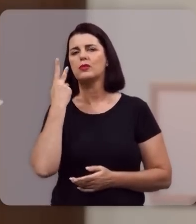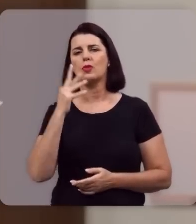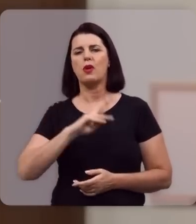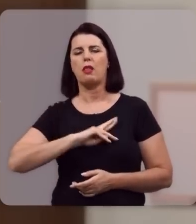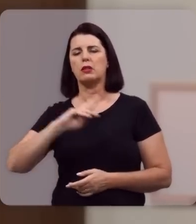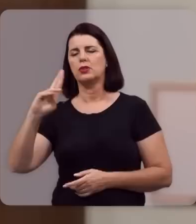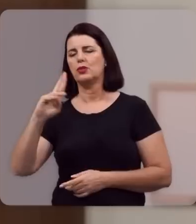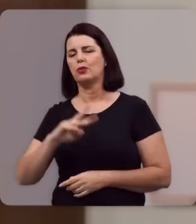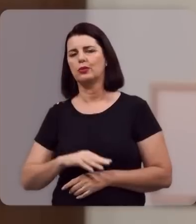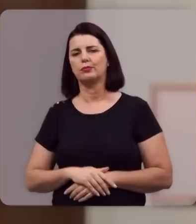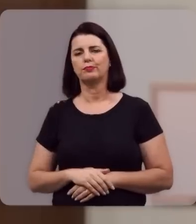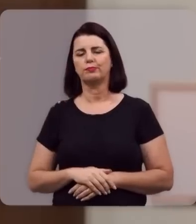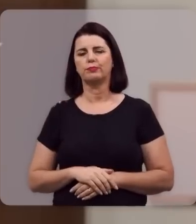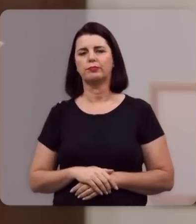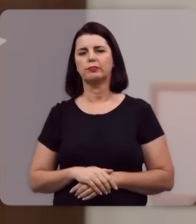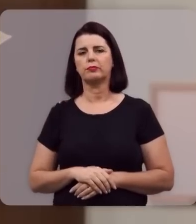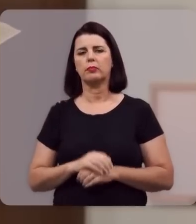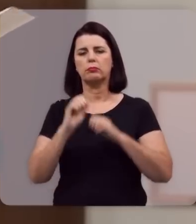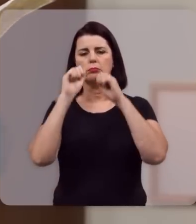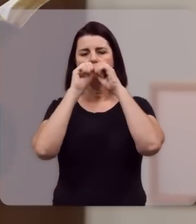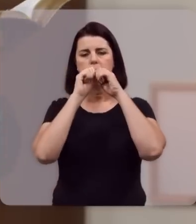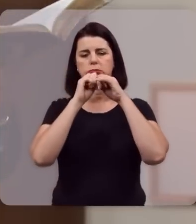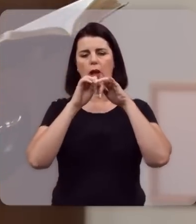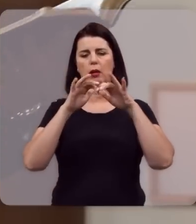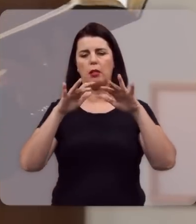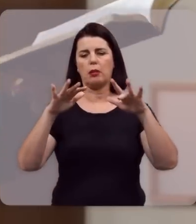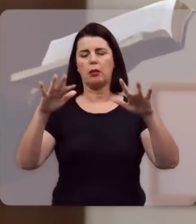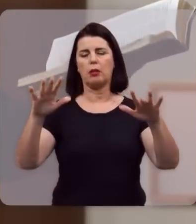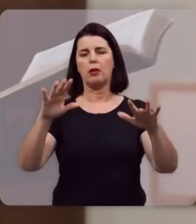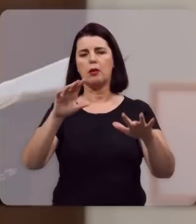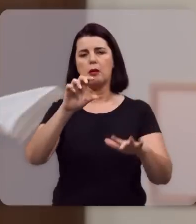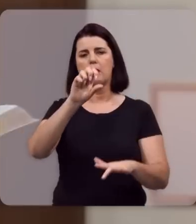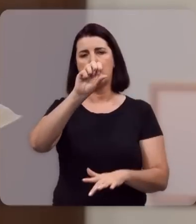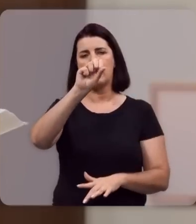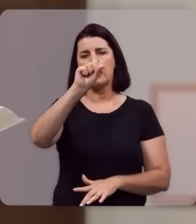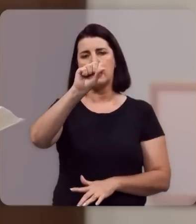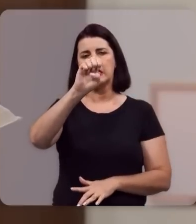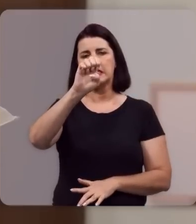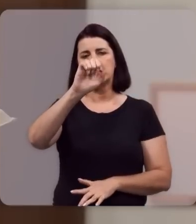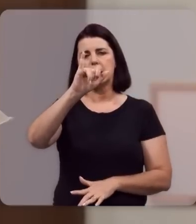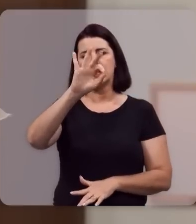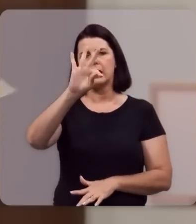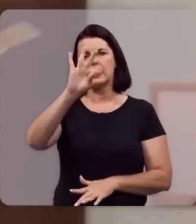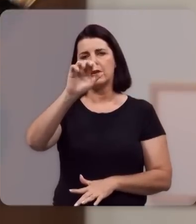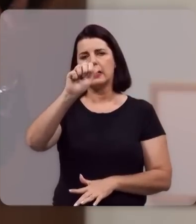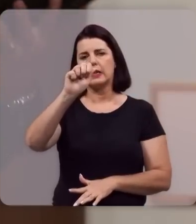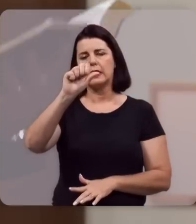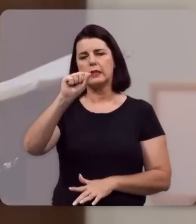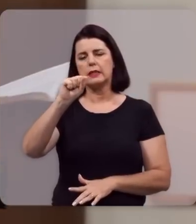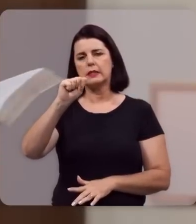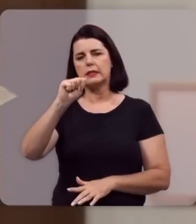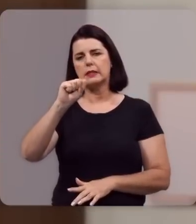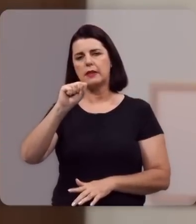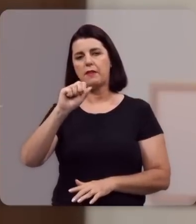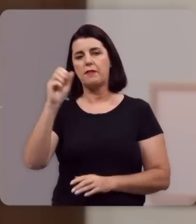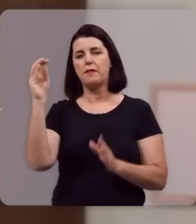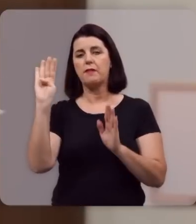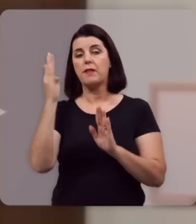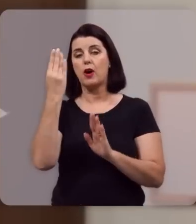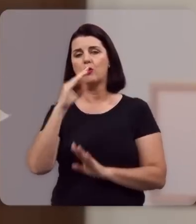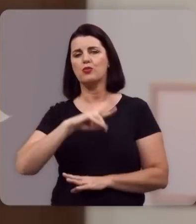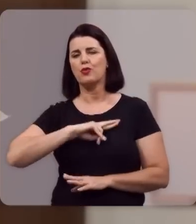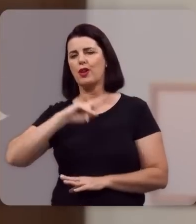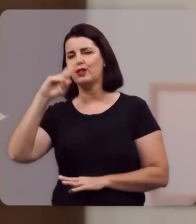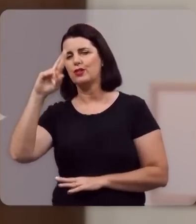religioso, a proliferação das seitas, das falsas religiões,